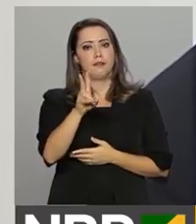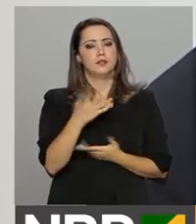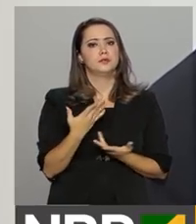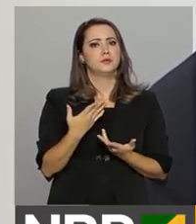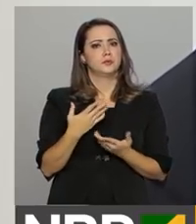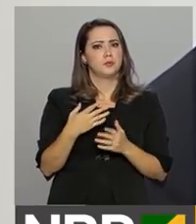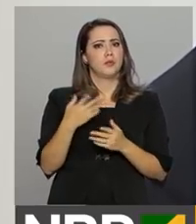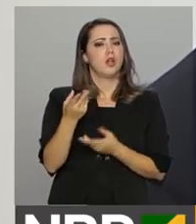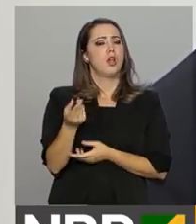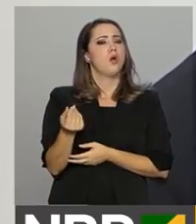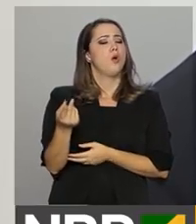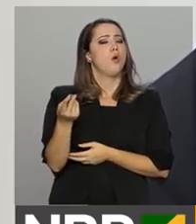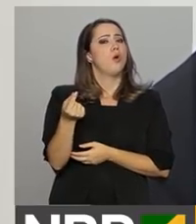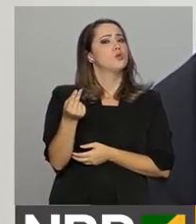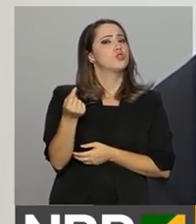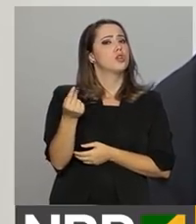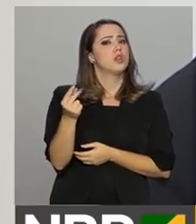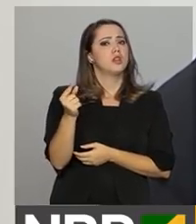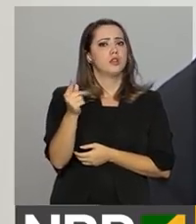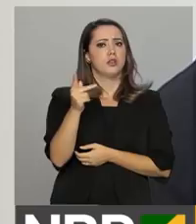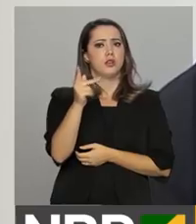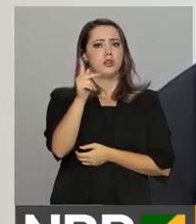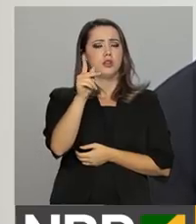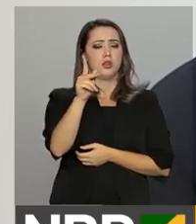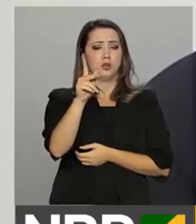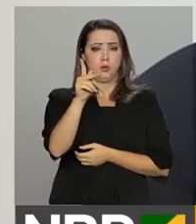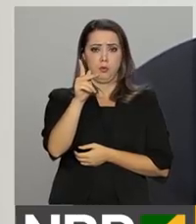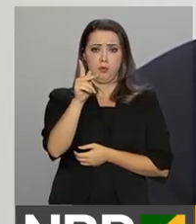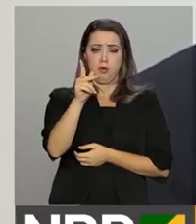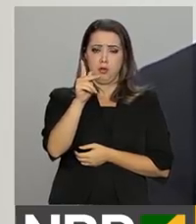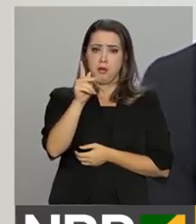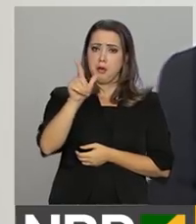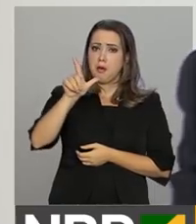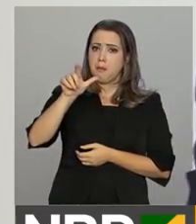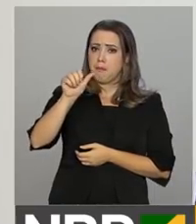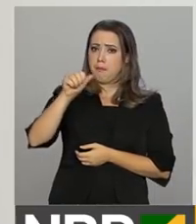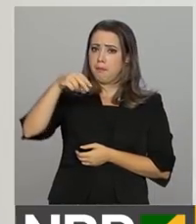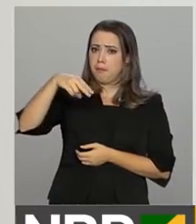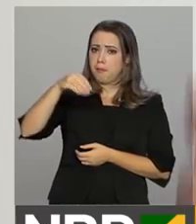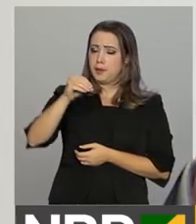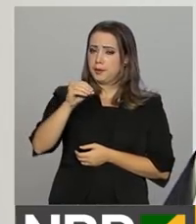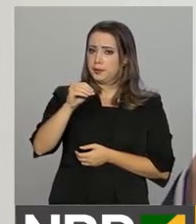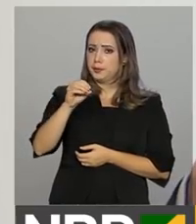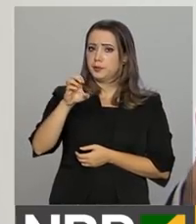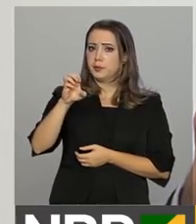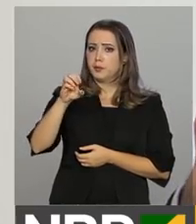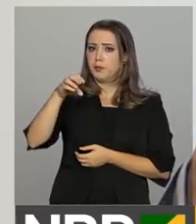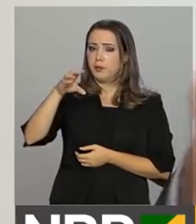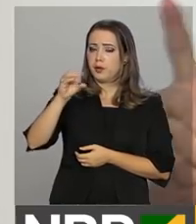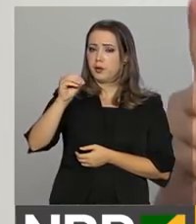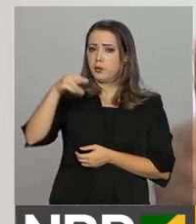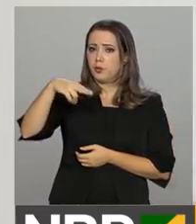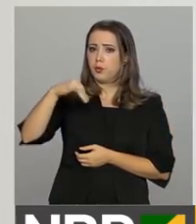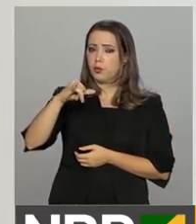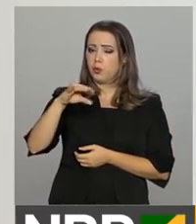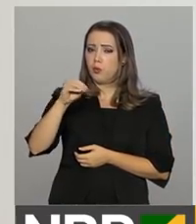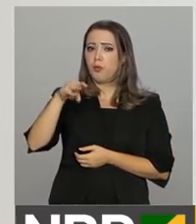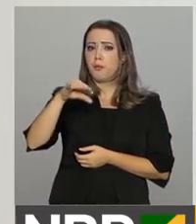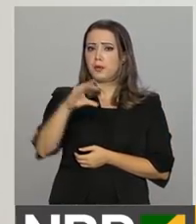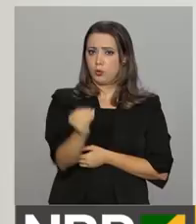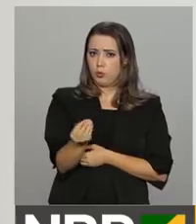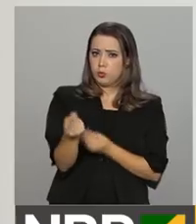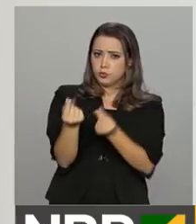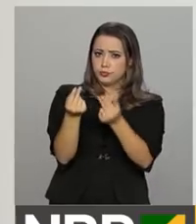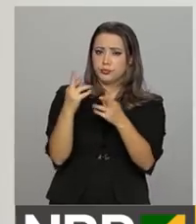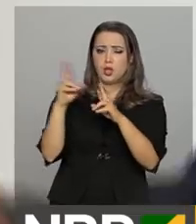econômicos o baron é 24 25 anos de litígio mais de 1 milhão de processos em função